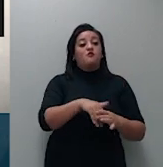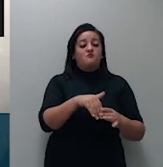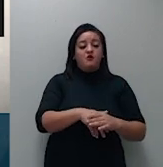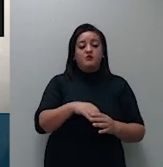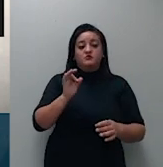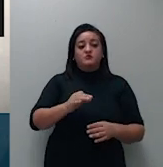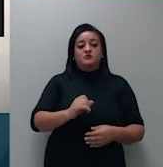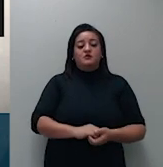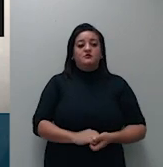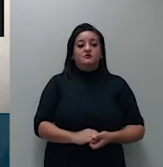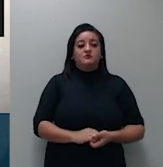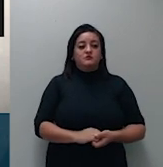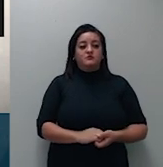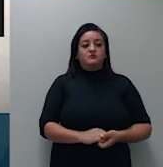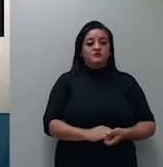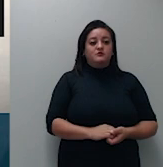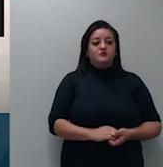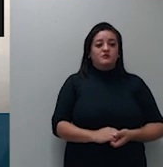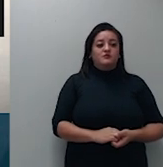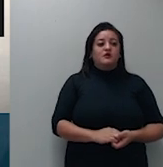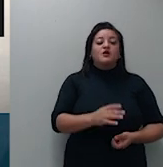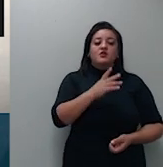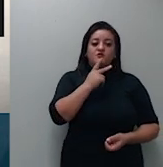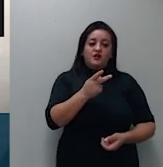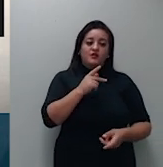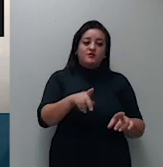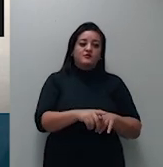voto geralmente aí